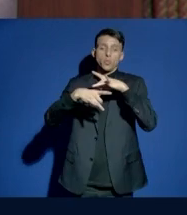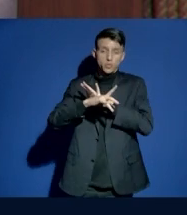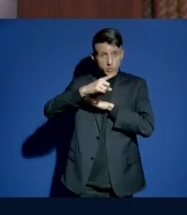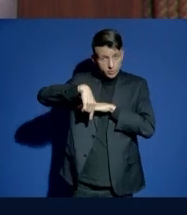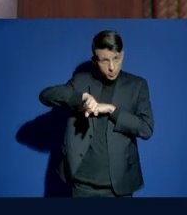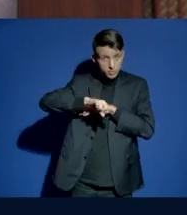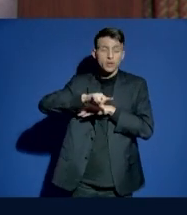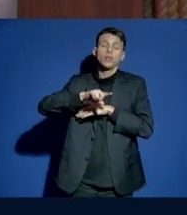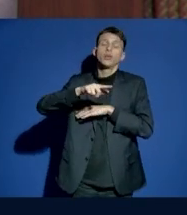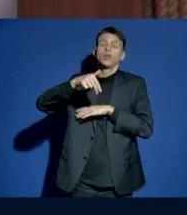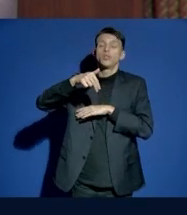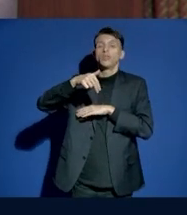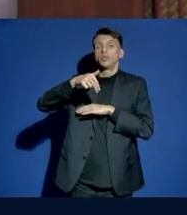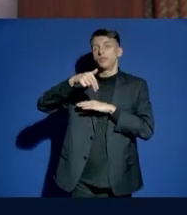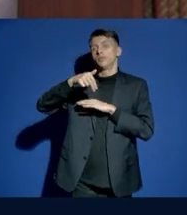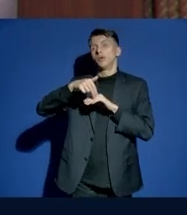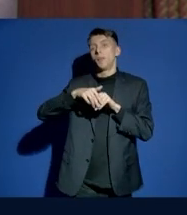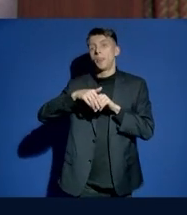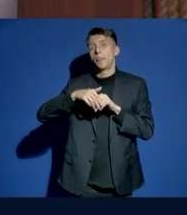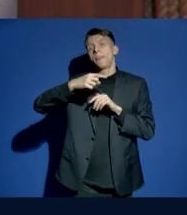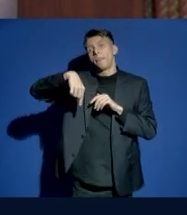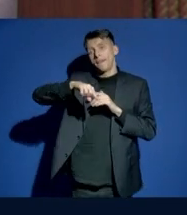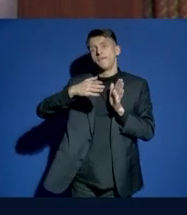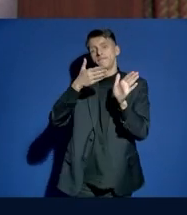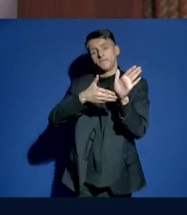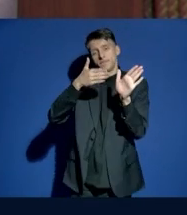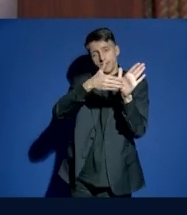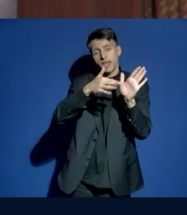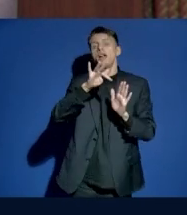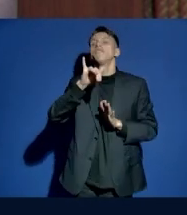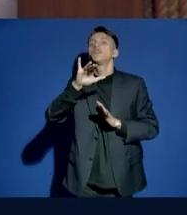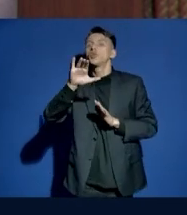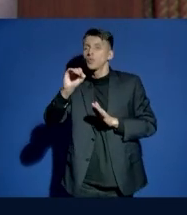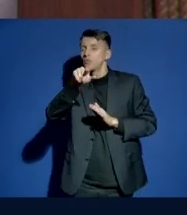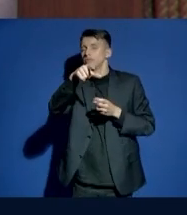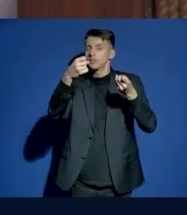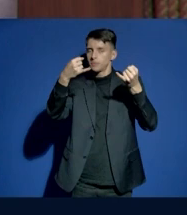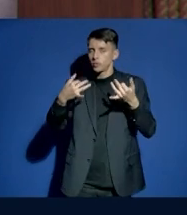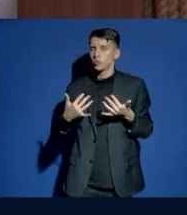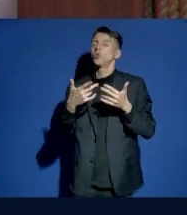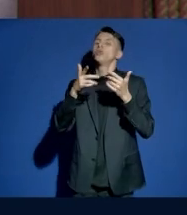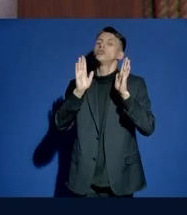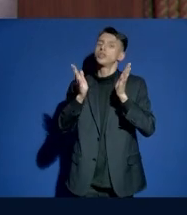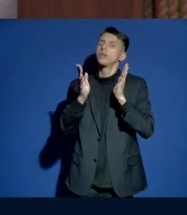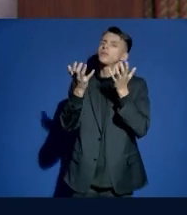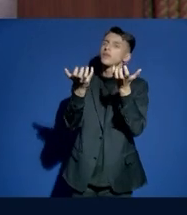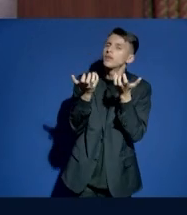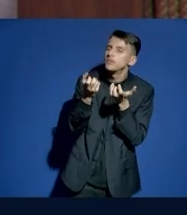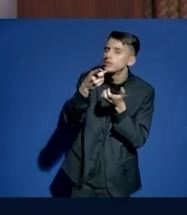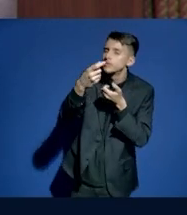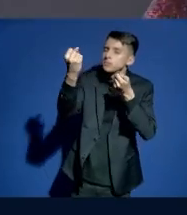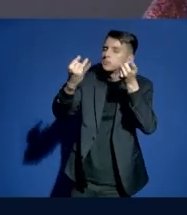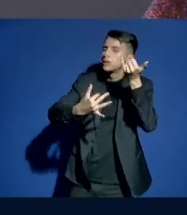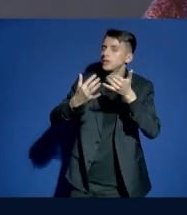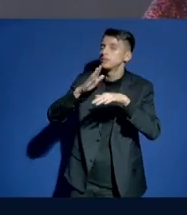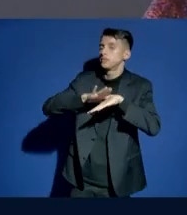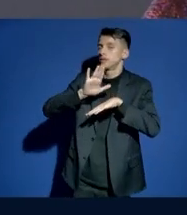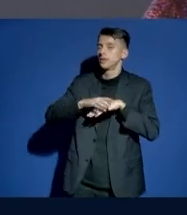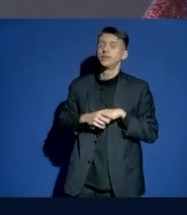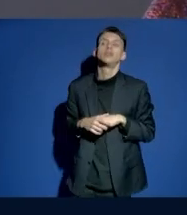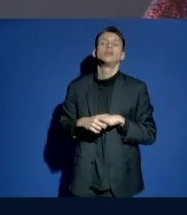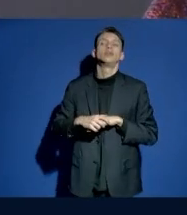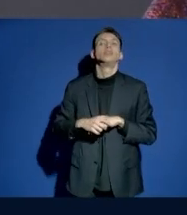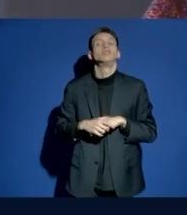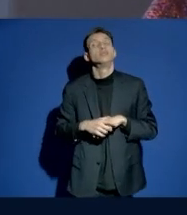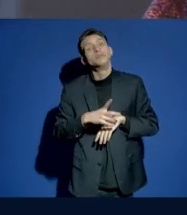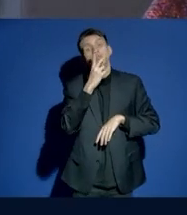da norte-sul ferrovia né e a fico né gostaria também que o senhor falasse um pouco disso é como você colocou Ou seja